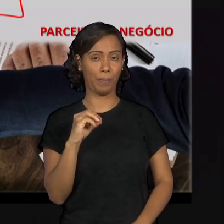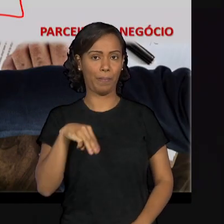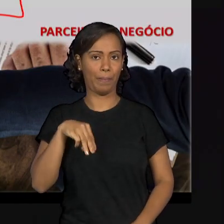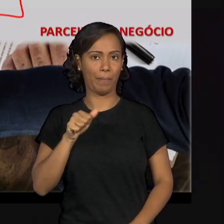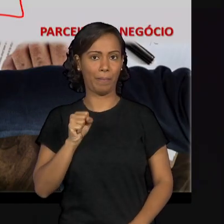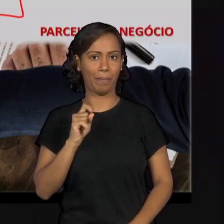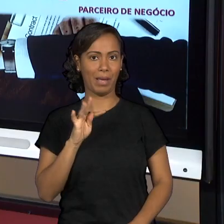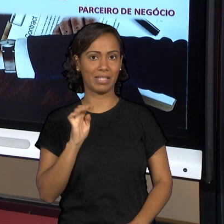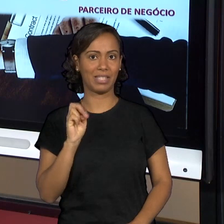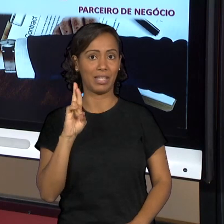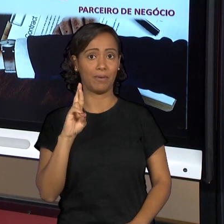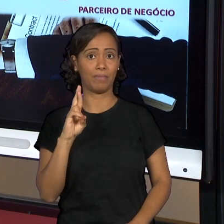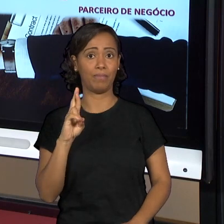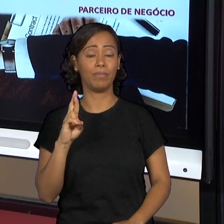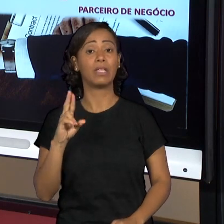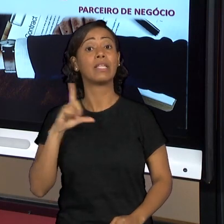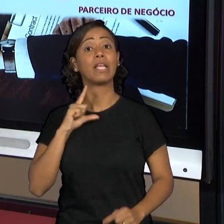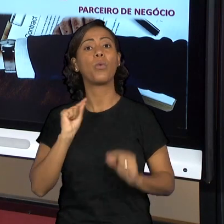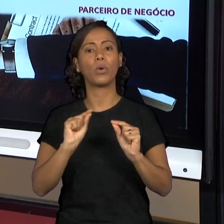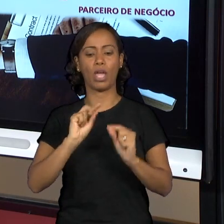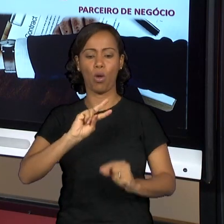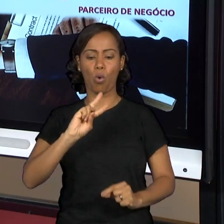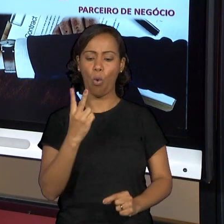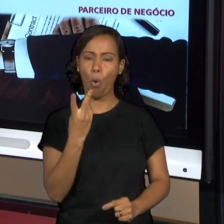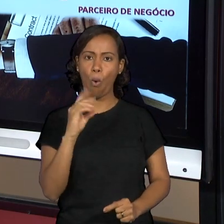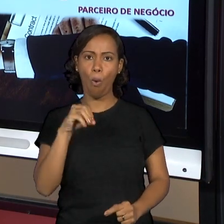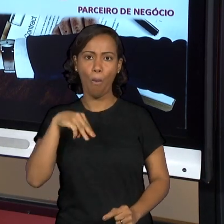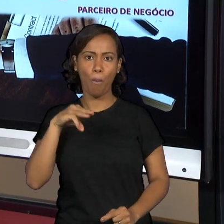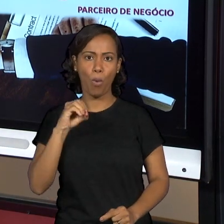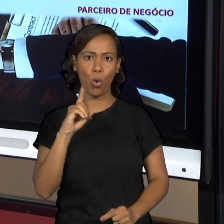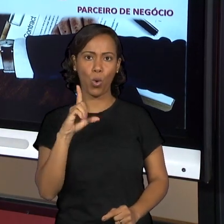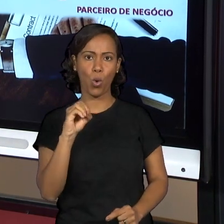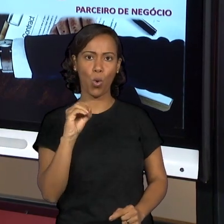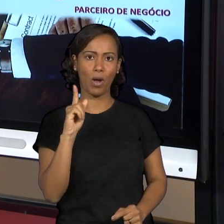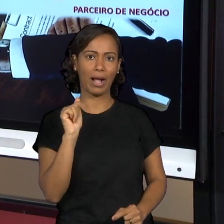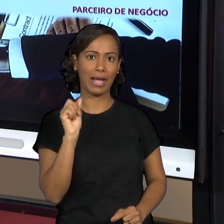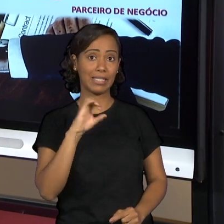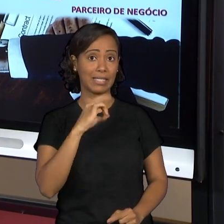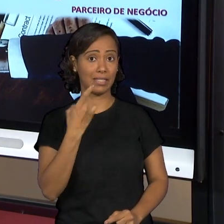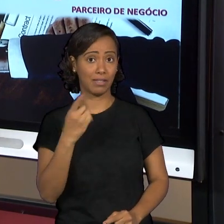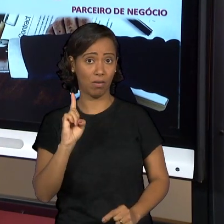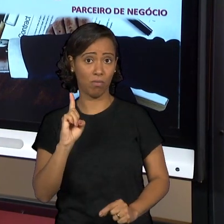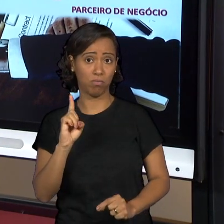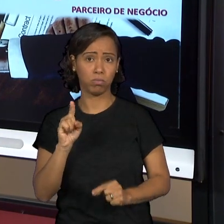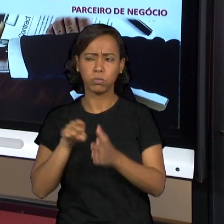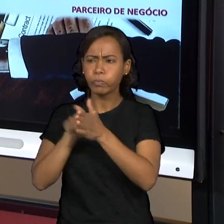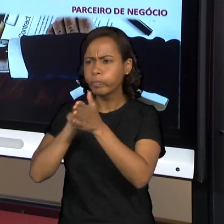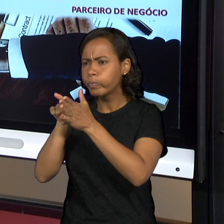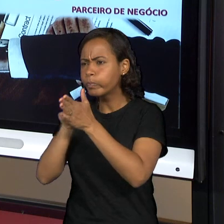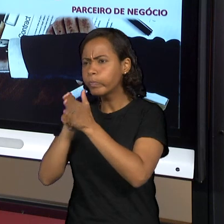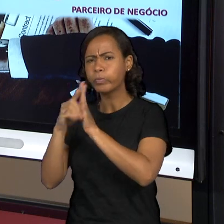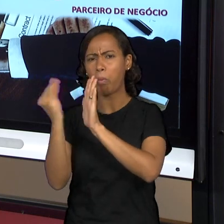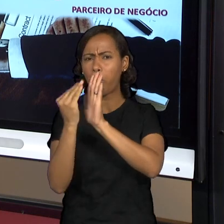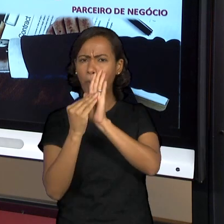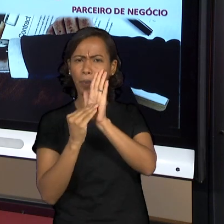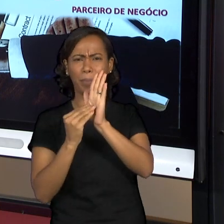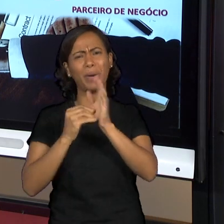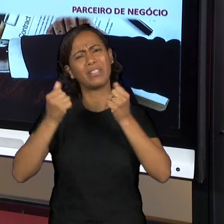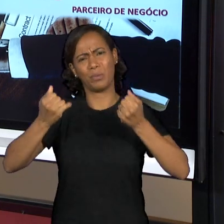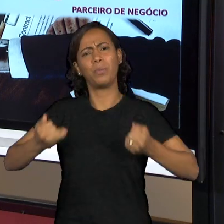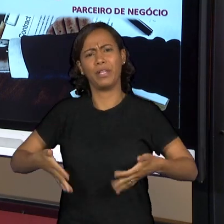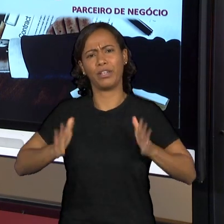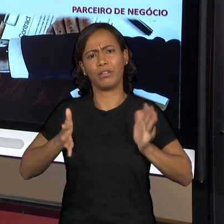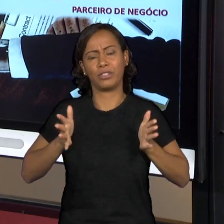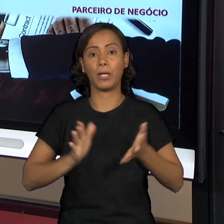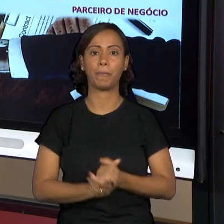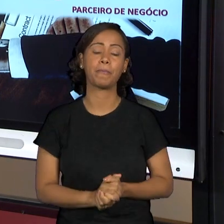de homologações. Homologação de fornecimento, homologação de características do produto, como nós já dissemos quase agora. Professor, mas